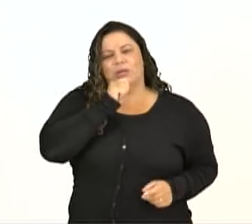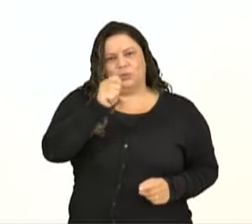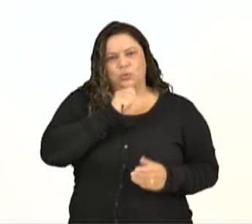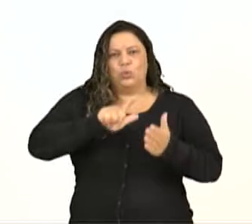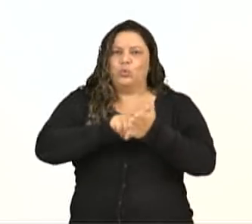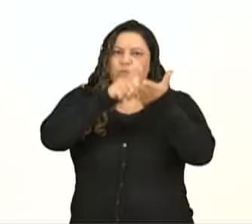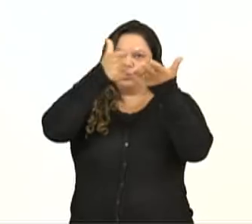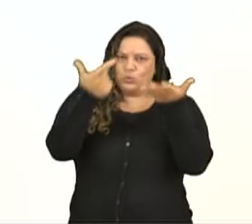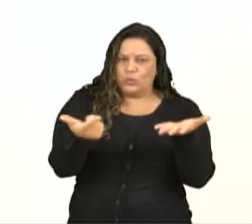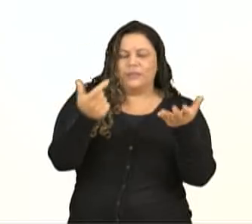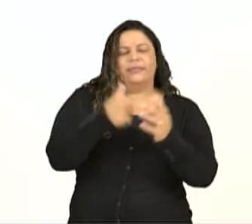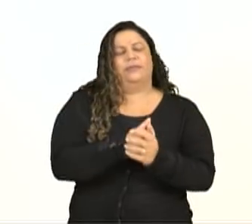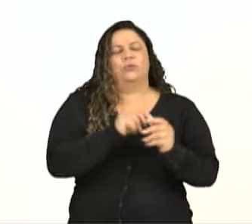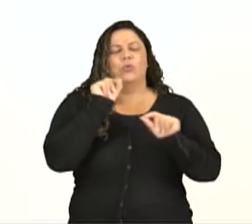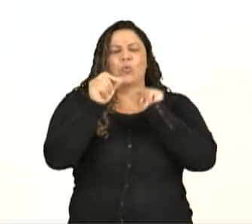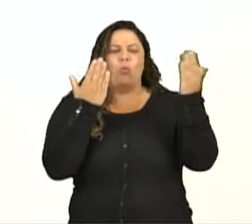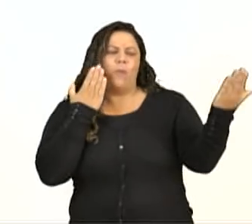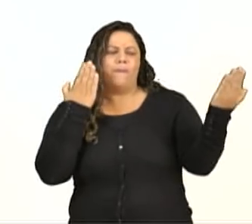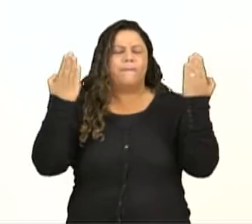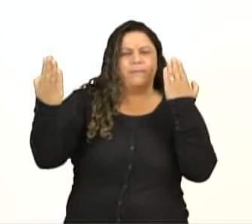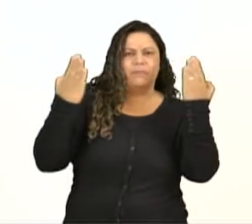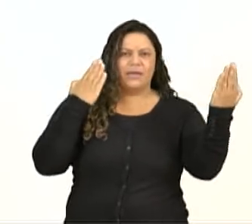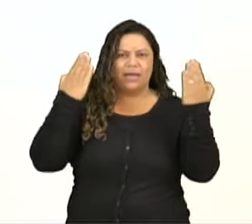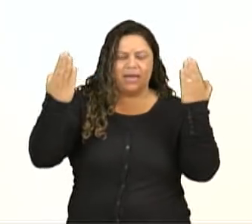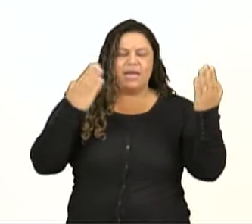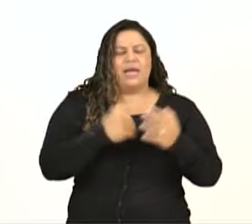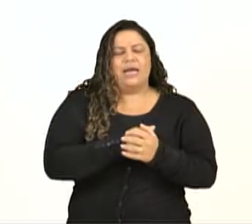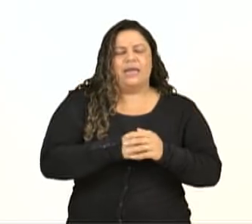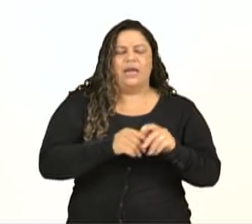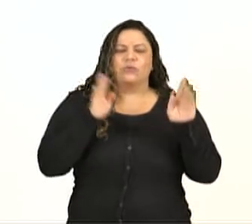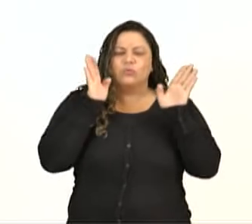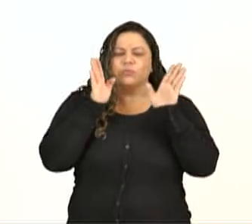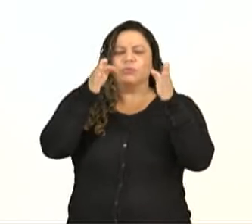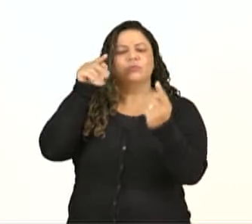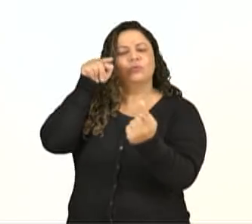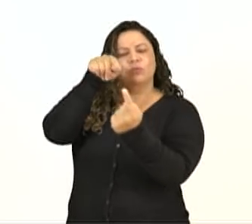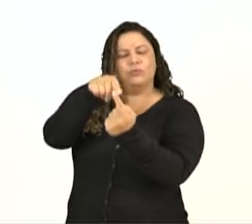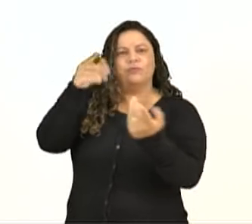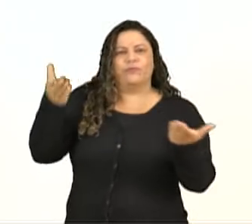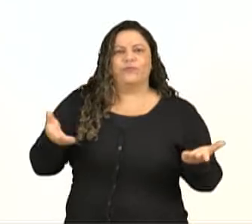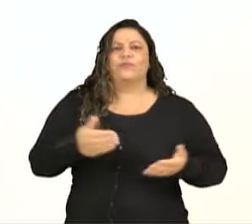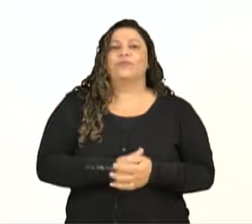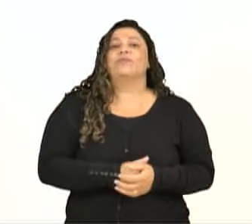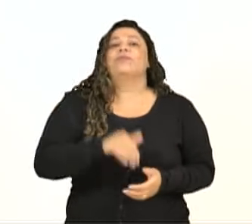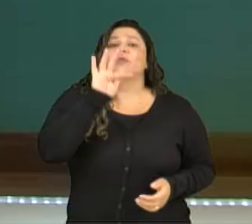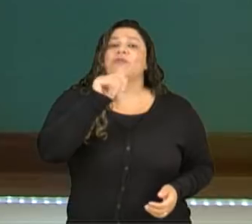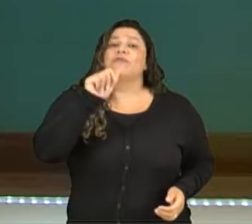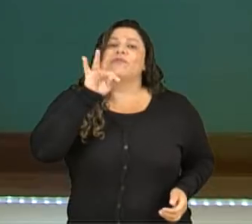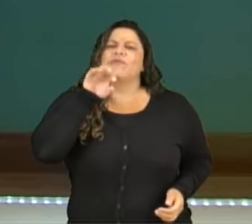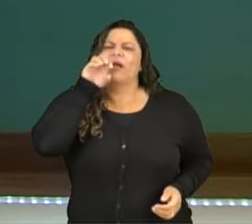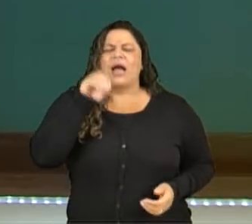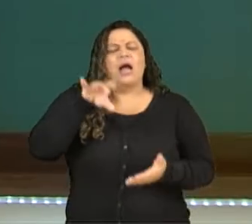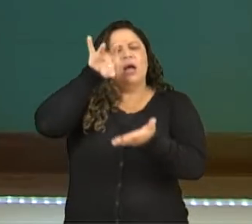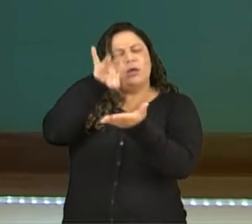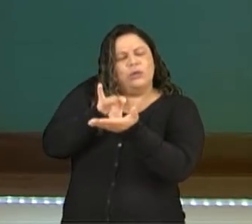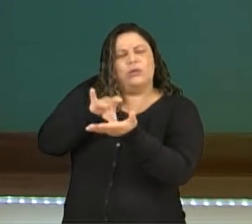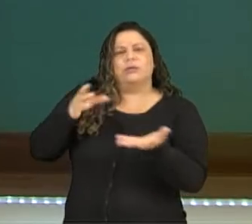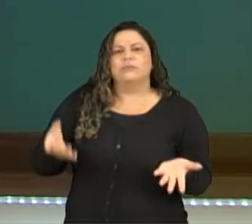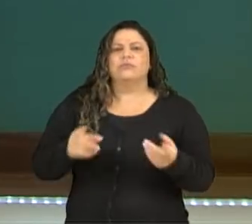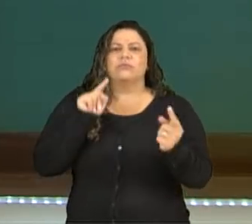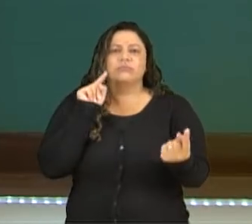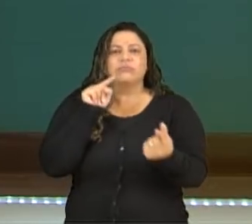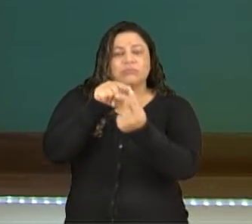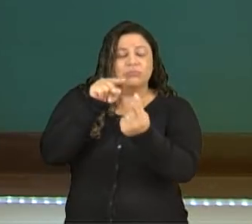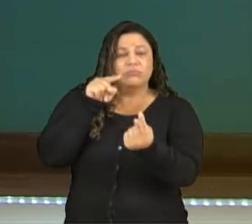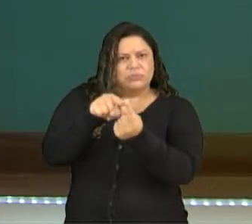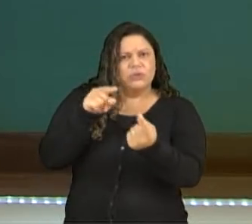uma notícia e uma reportagem sobre o mesmo fato. Então, assim, pessoal, de acordo com o nosso objetivo, já deu para ter uma